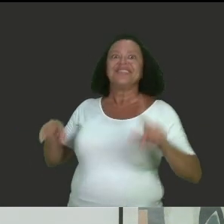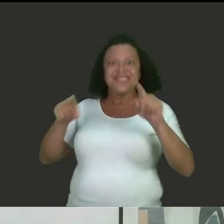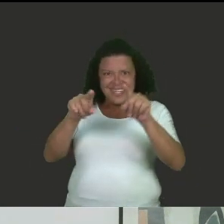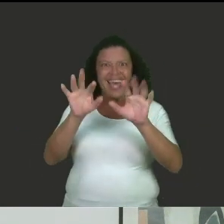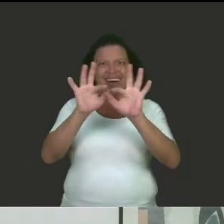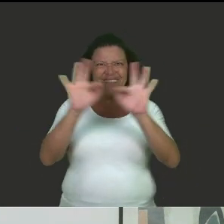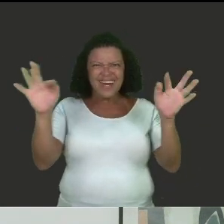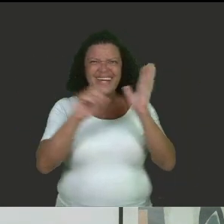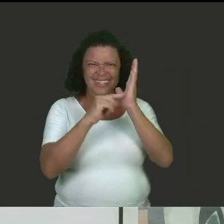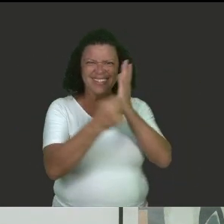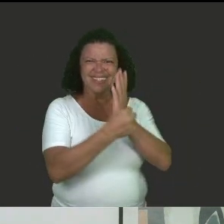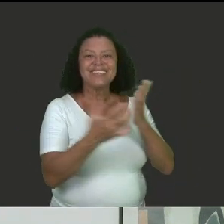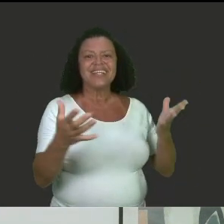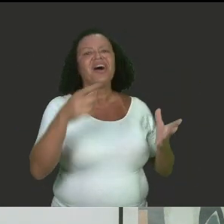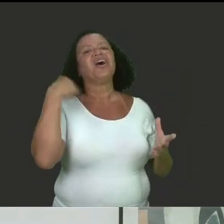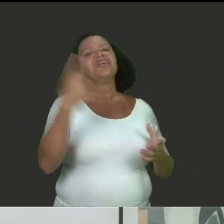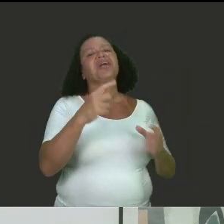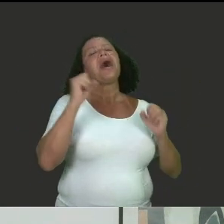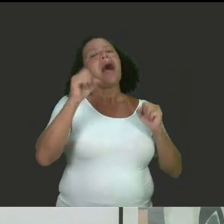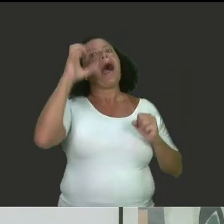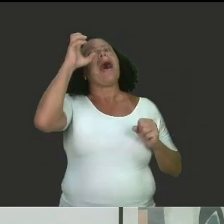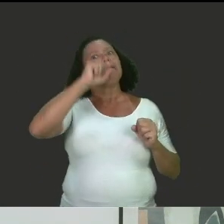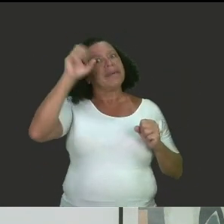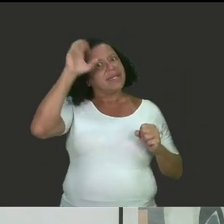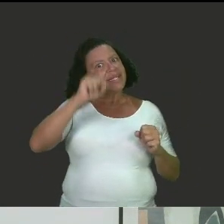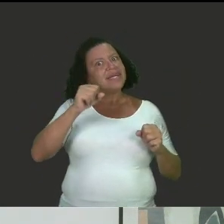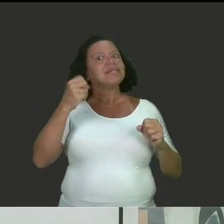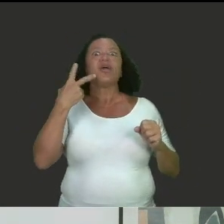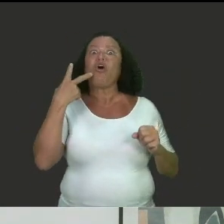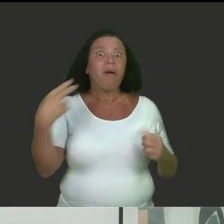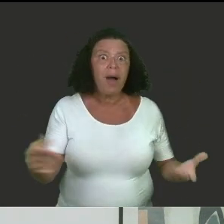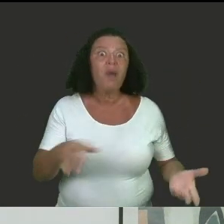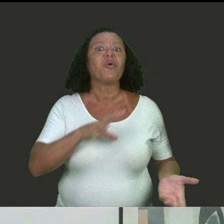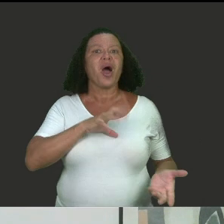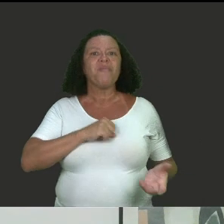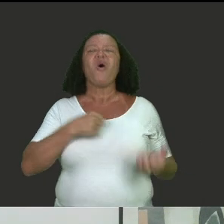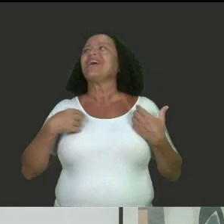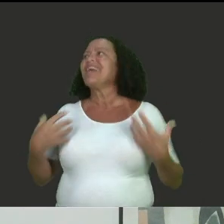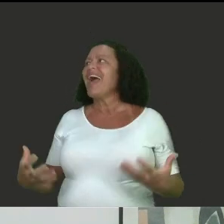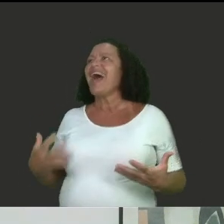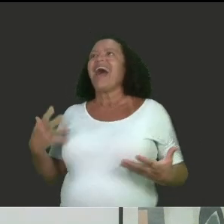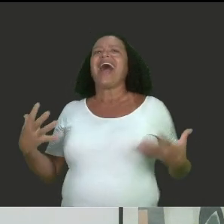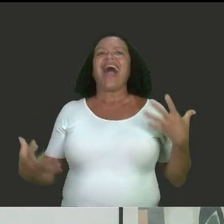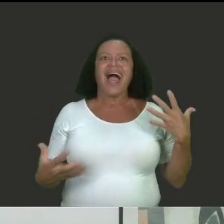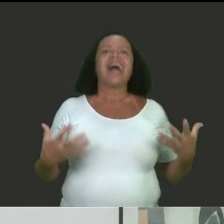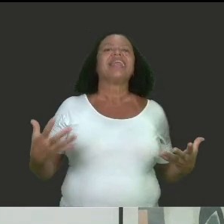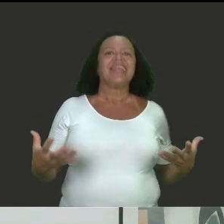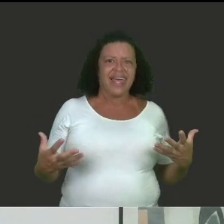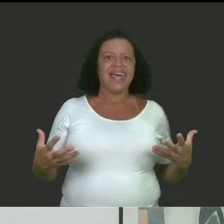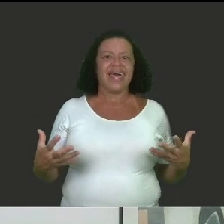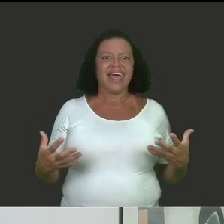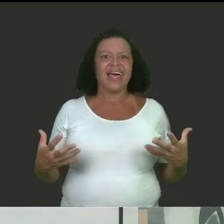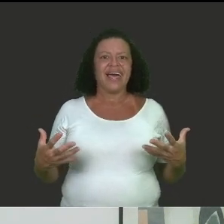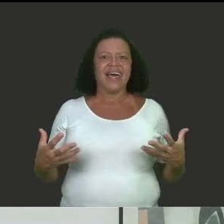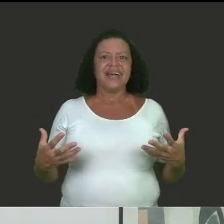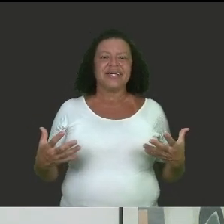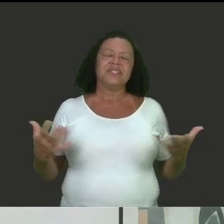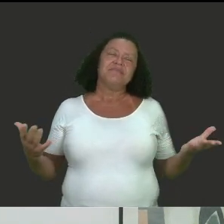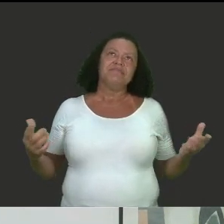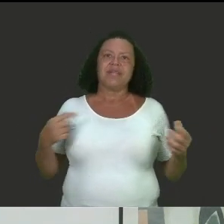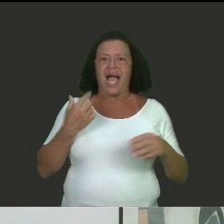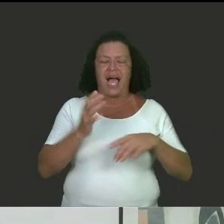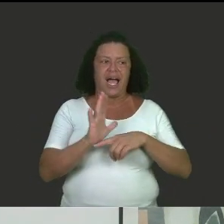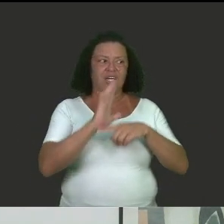seria que todos nós aprendêssemos por amor, né? E que o simples auxílio do próximo ou